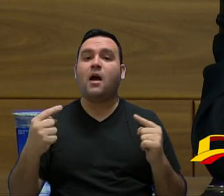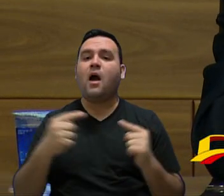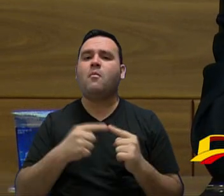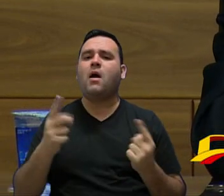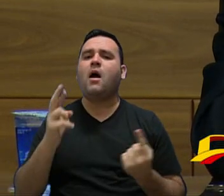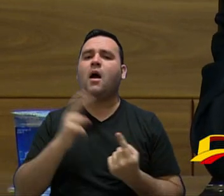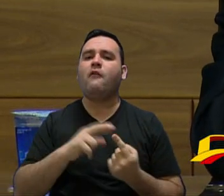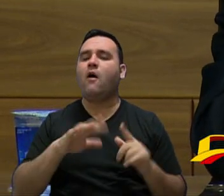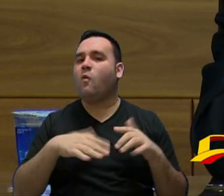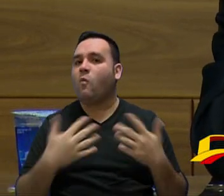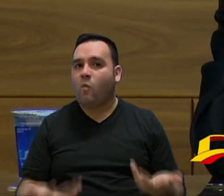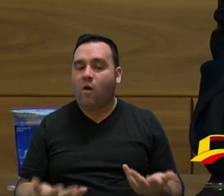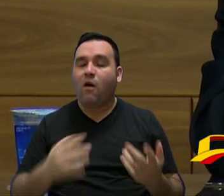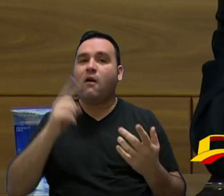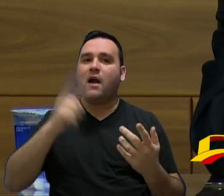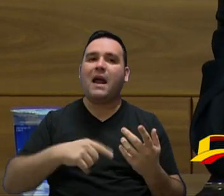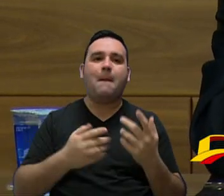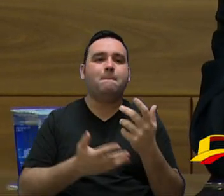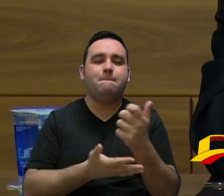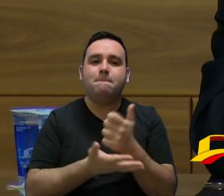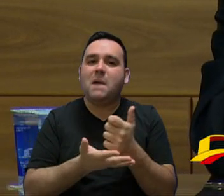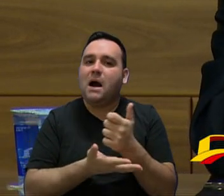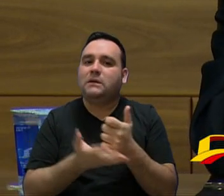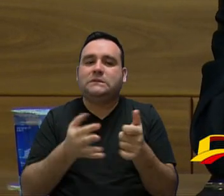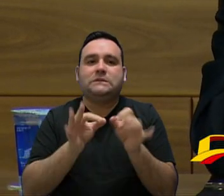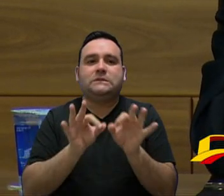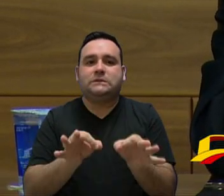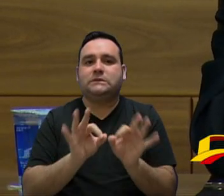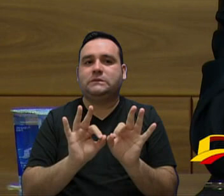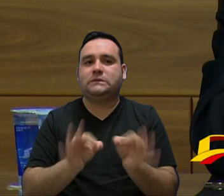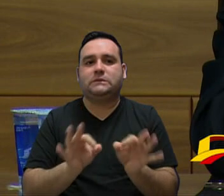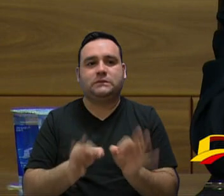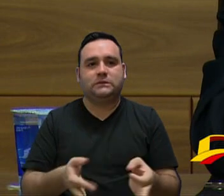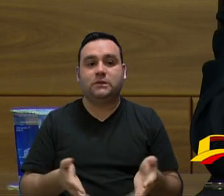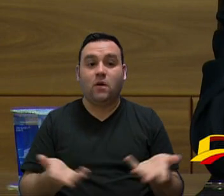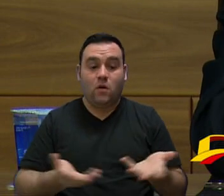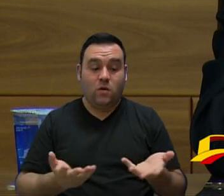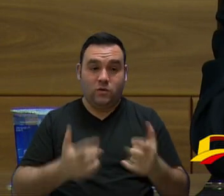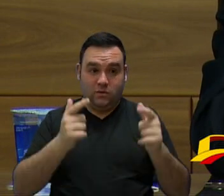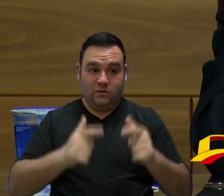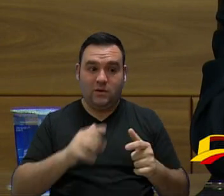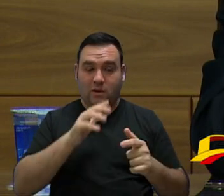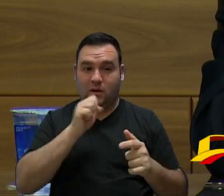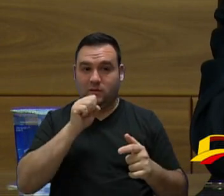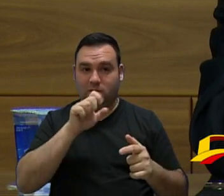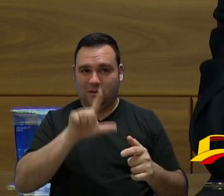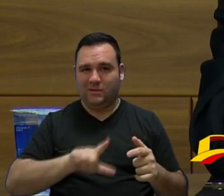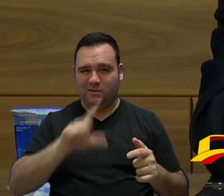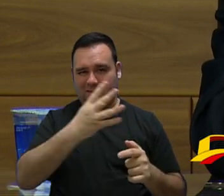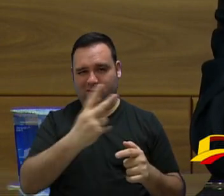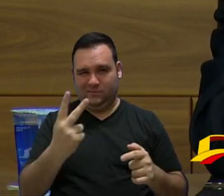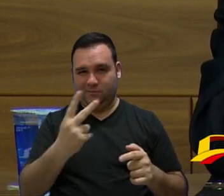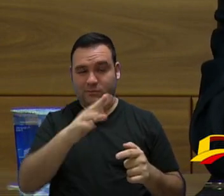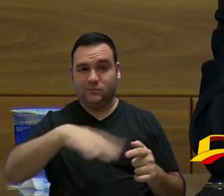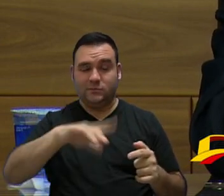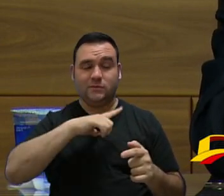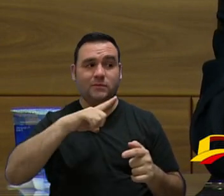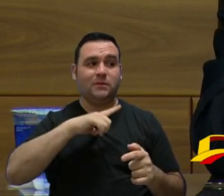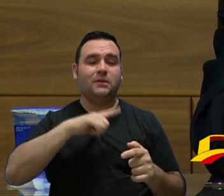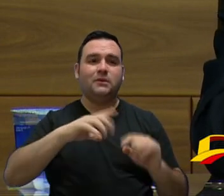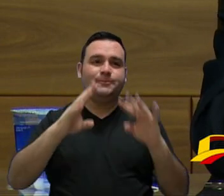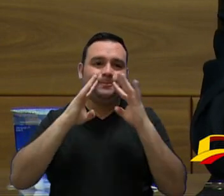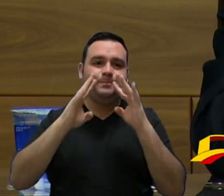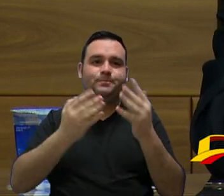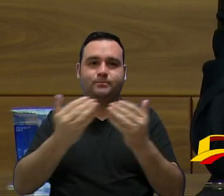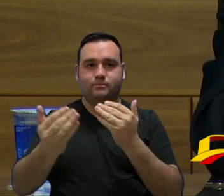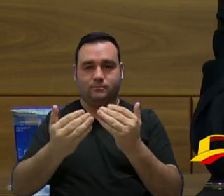refere-se a atendimento básico hoje o piá laranjeiras funciona com uma o volume